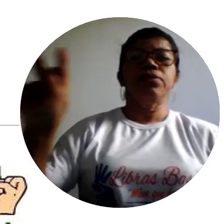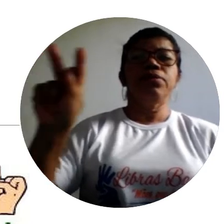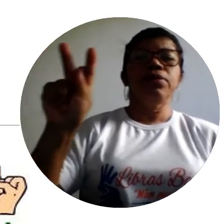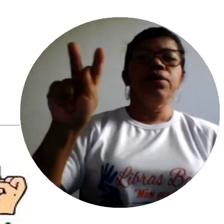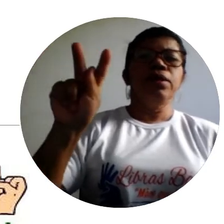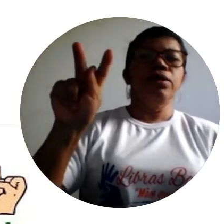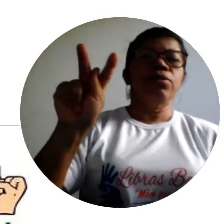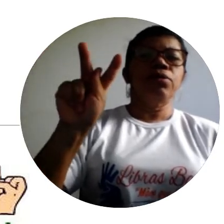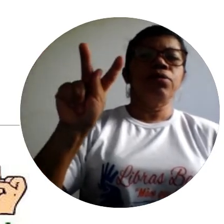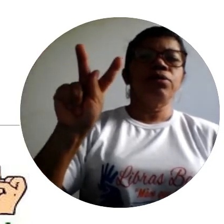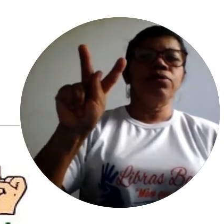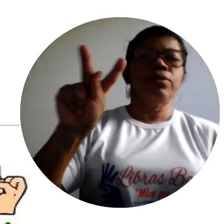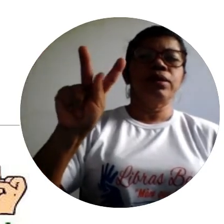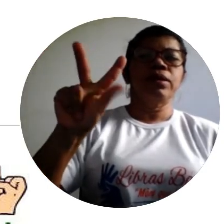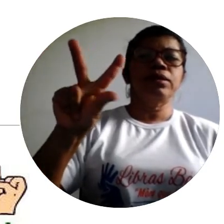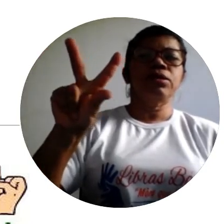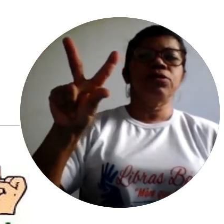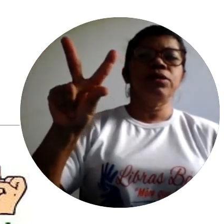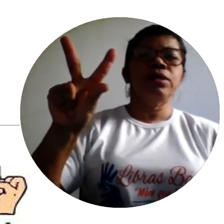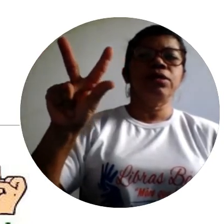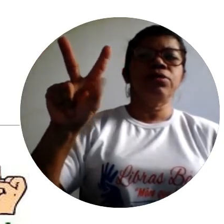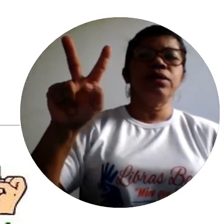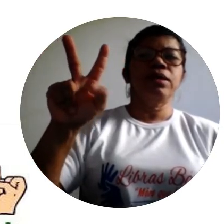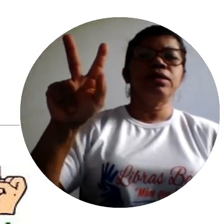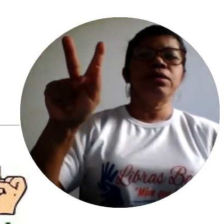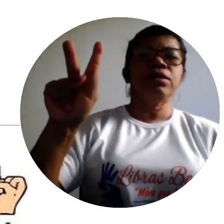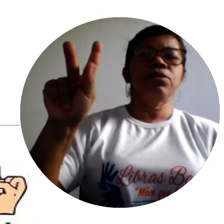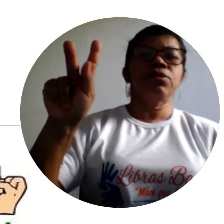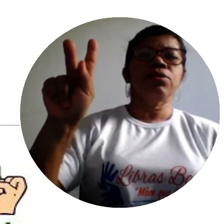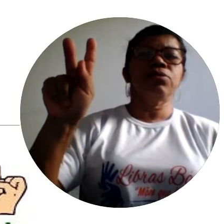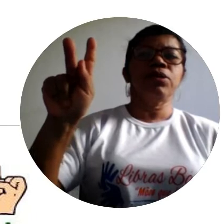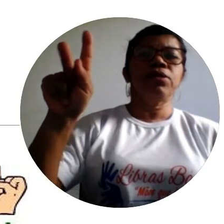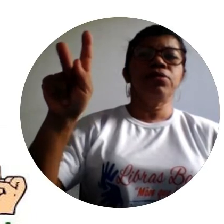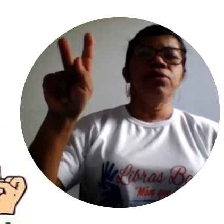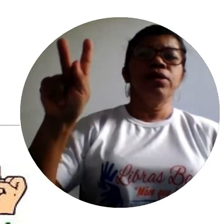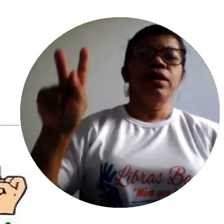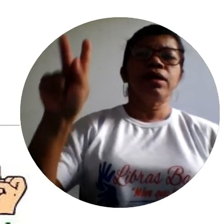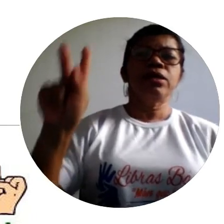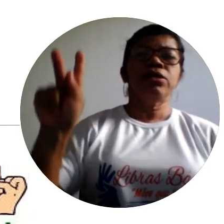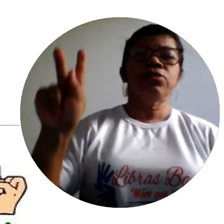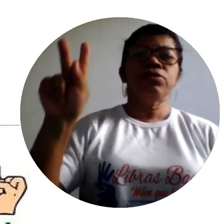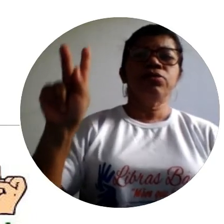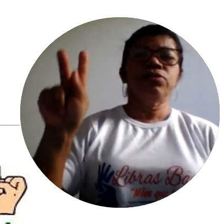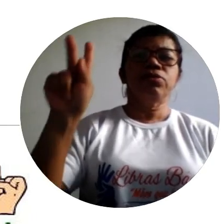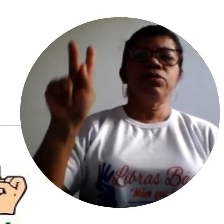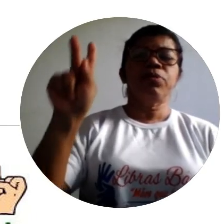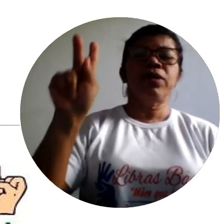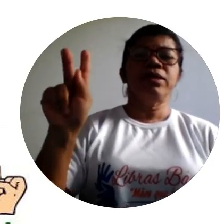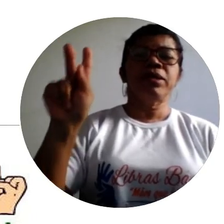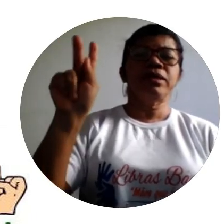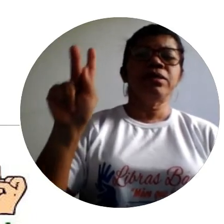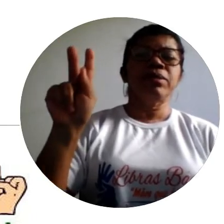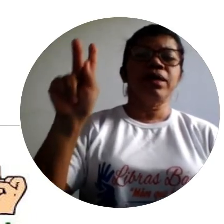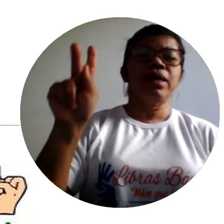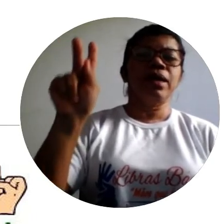Certo? Eu coloco aqui esses dois dedos e esse eu coloco no meio e dou uma